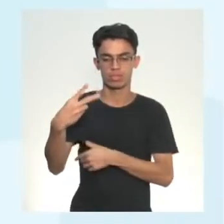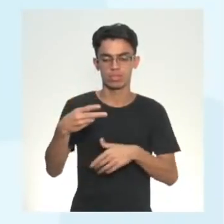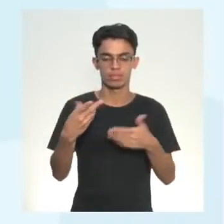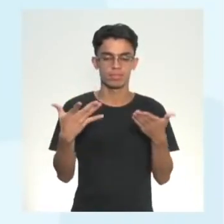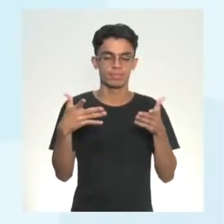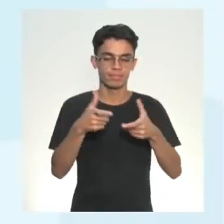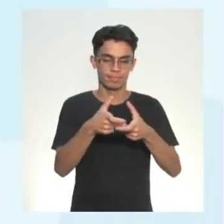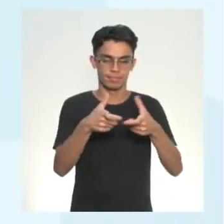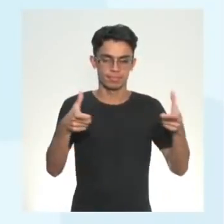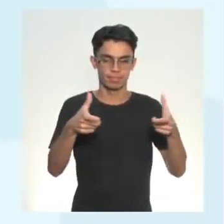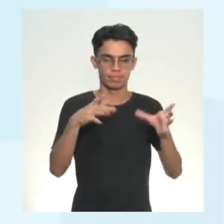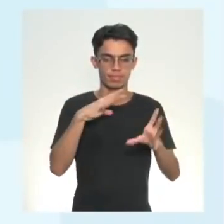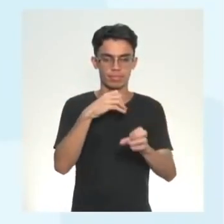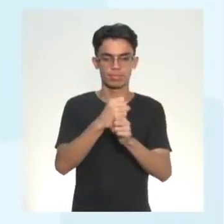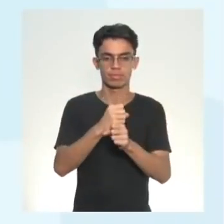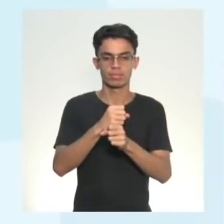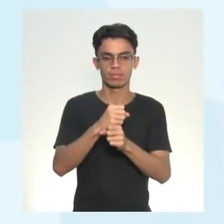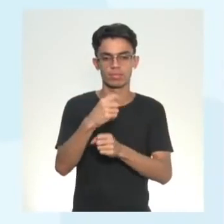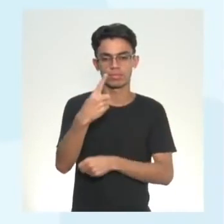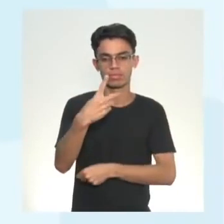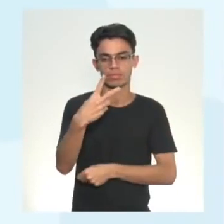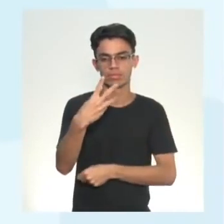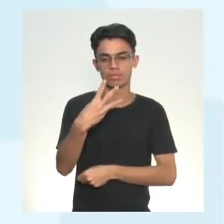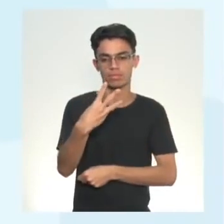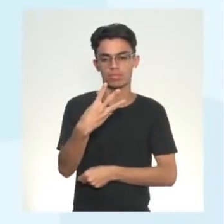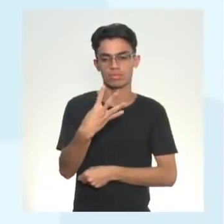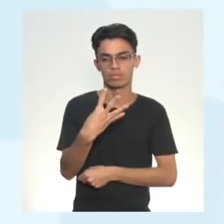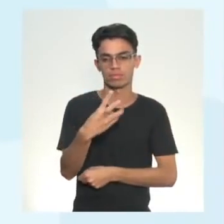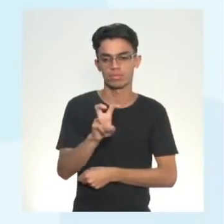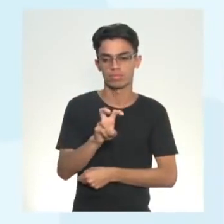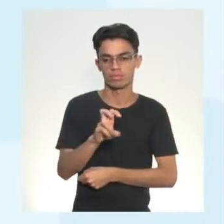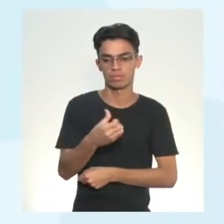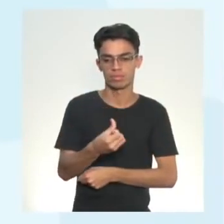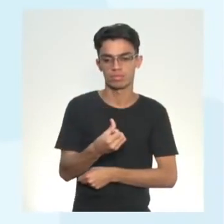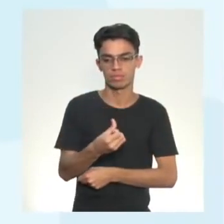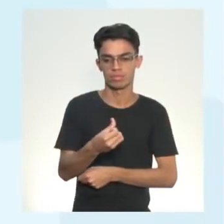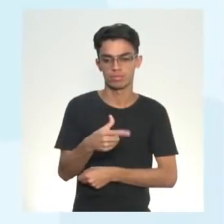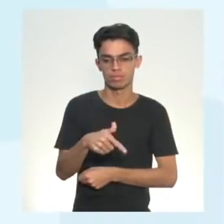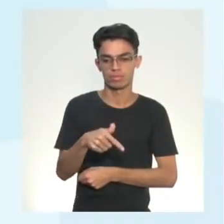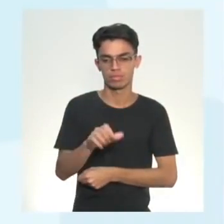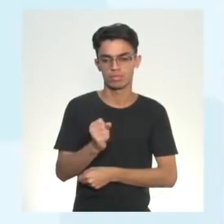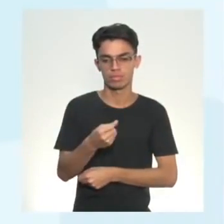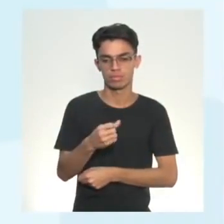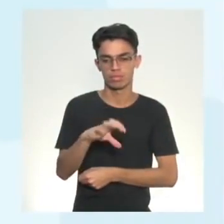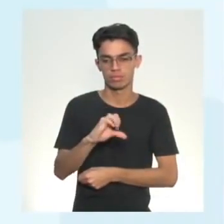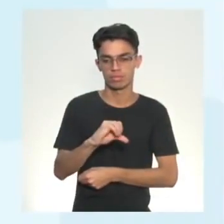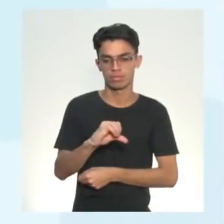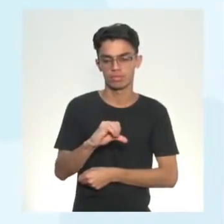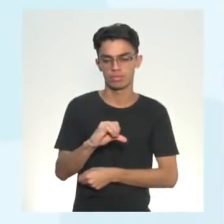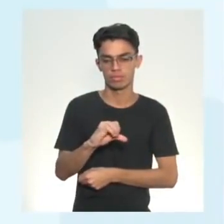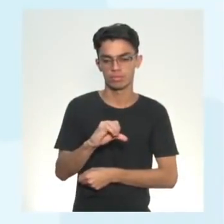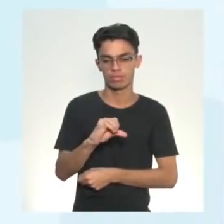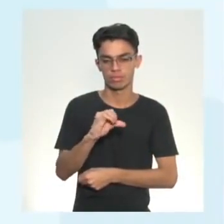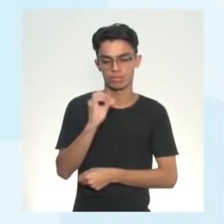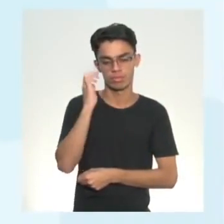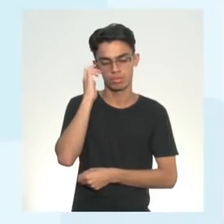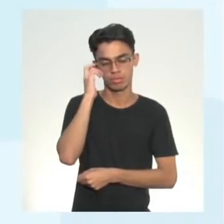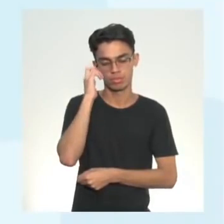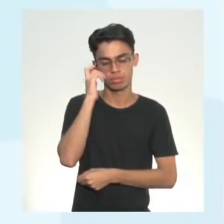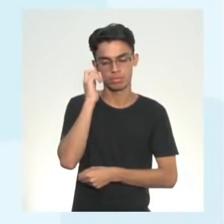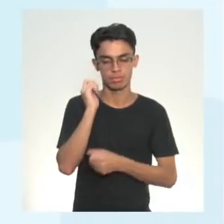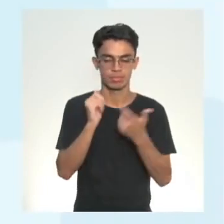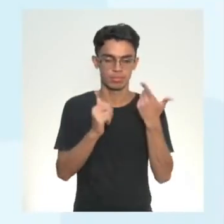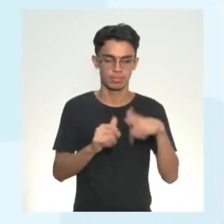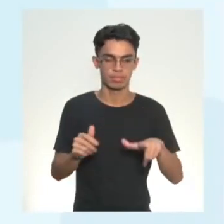vamos contar? 1, 2, 3, 4, 5, 6, 7, 8, 9. Então, de